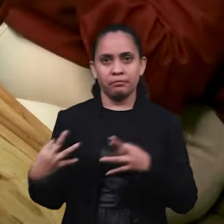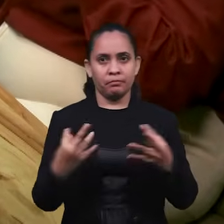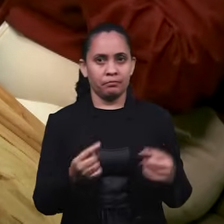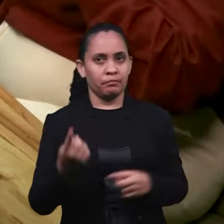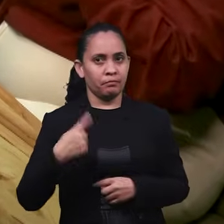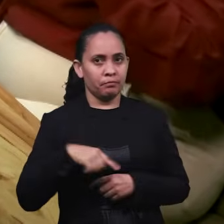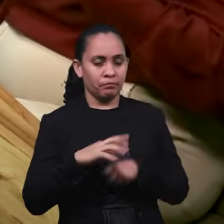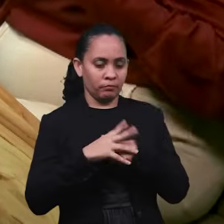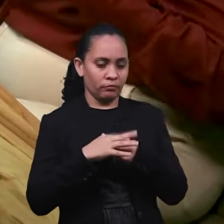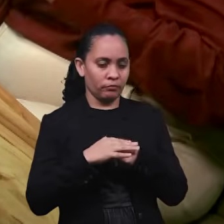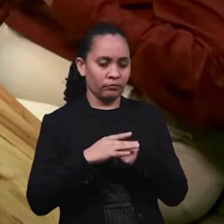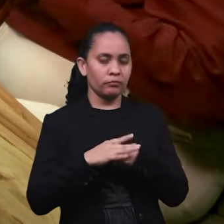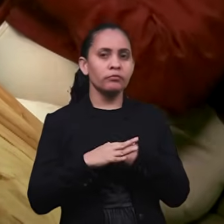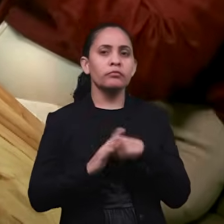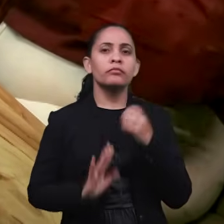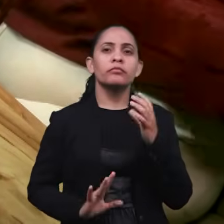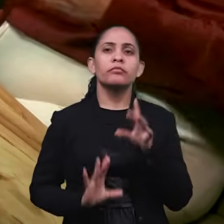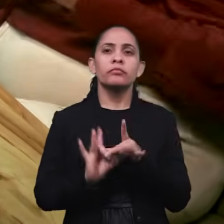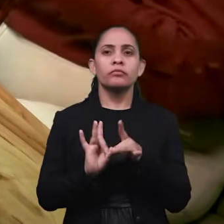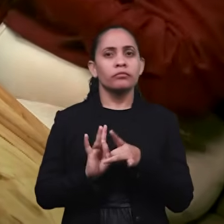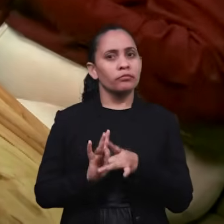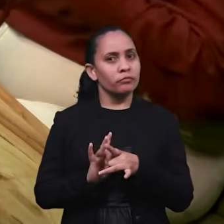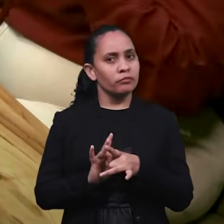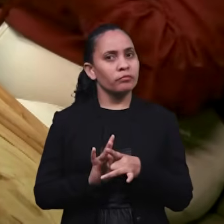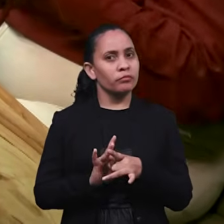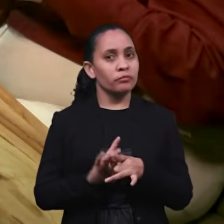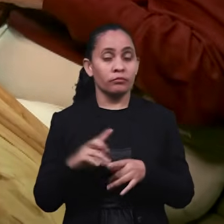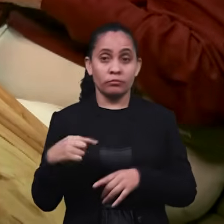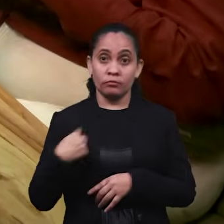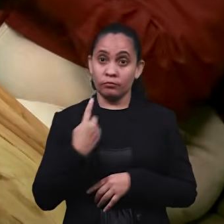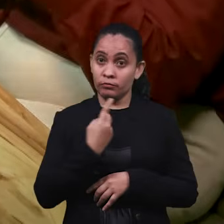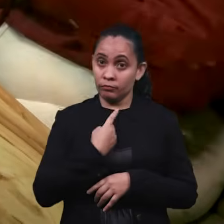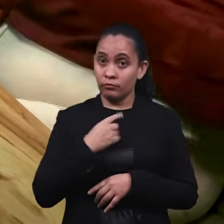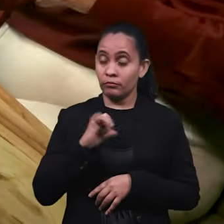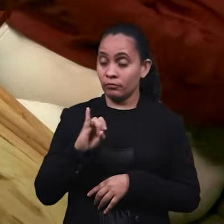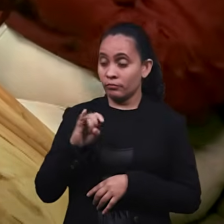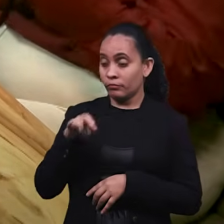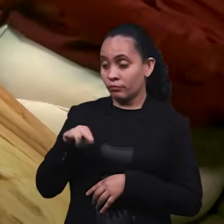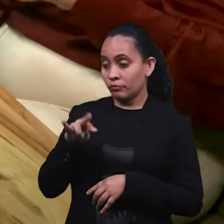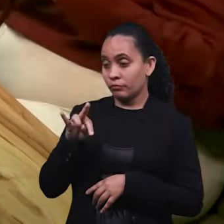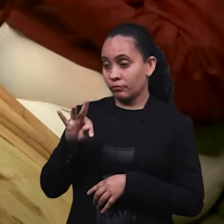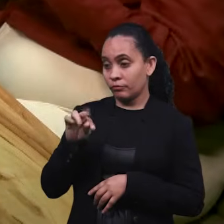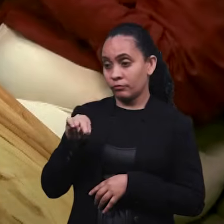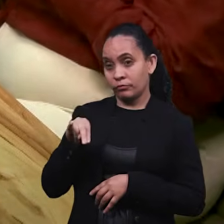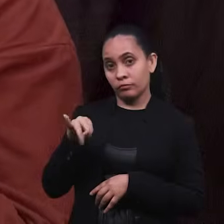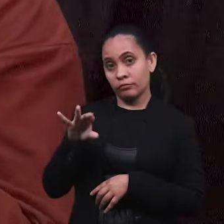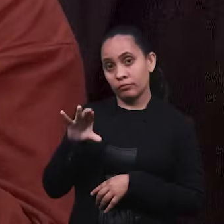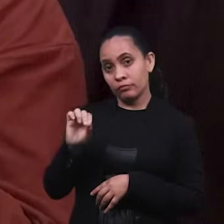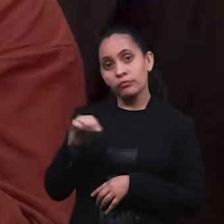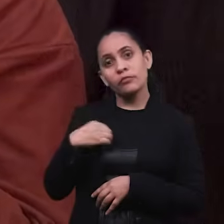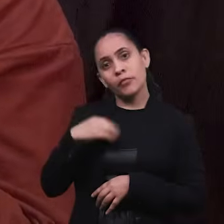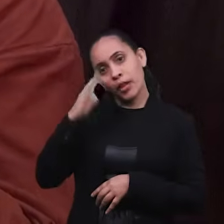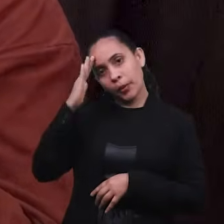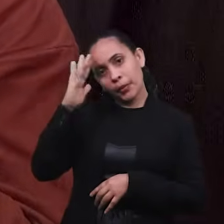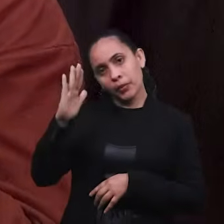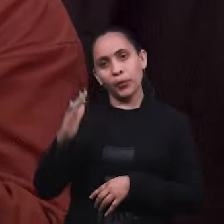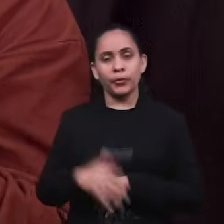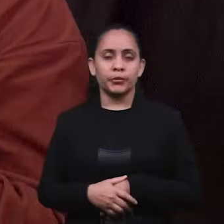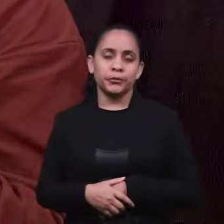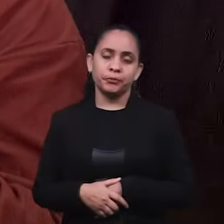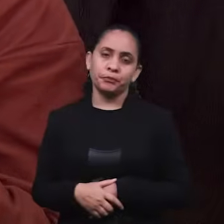todas as doenças, muitas vezes, estão conectadas aí com o nosso trato digestório, com o nosso intestino, principalmente,